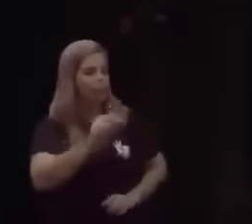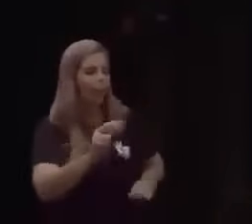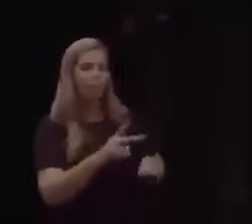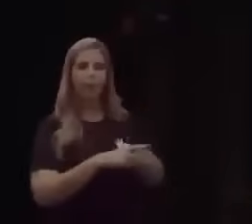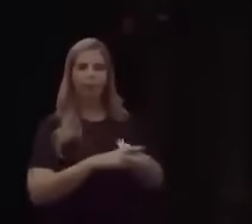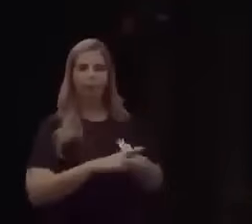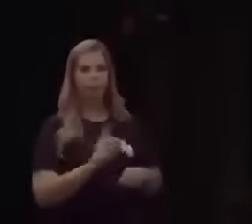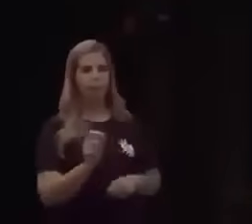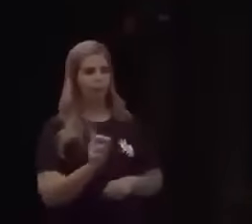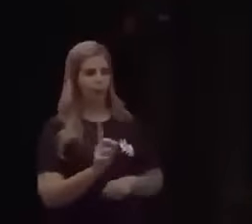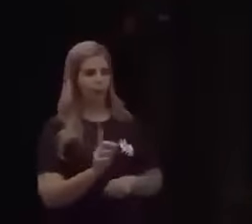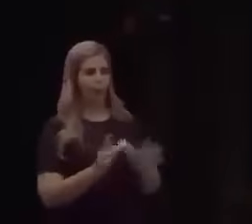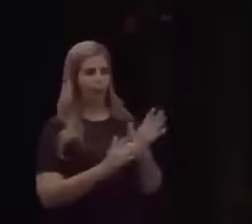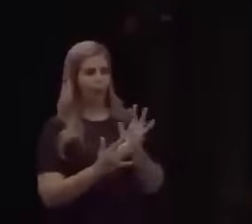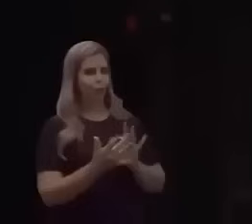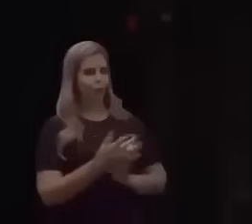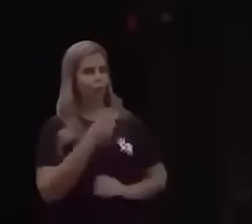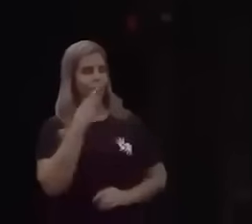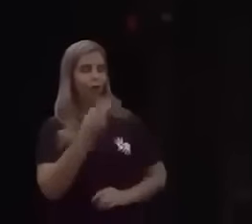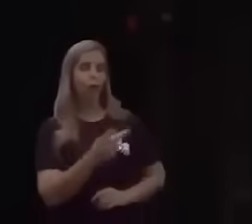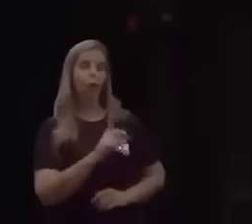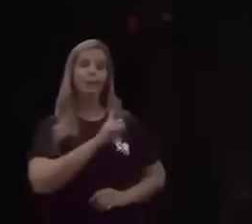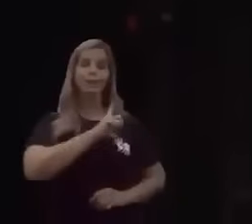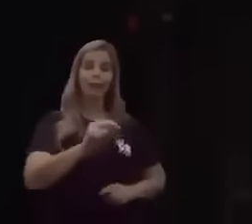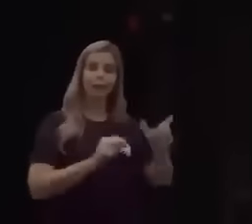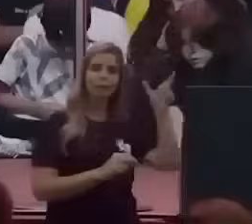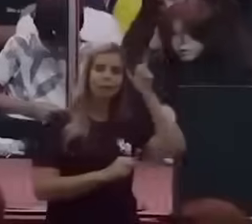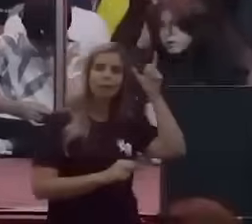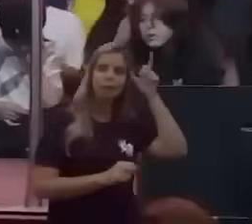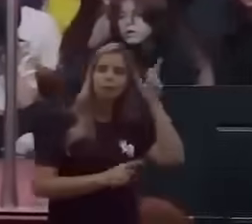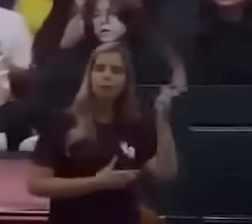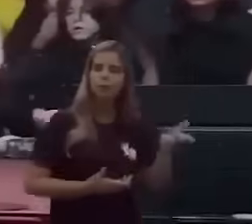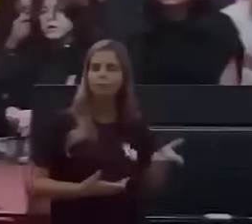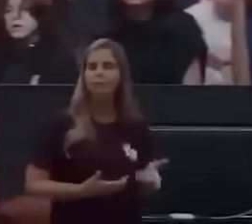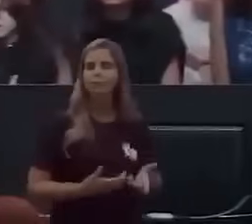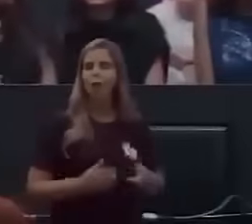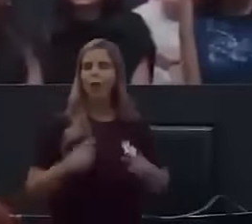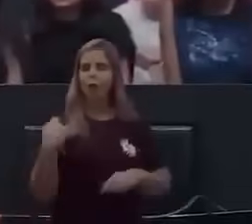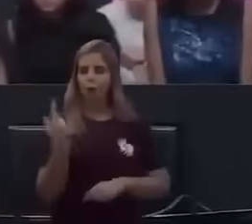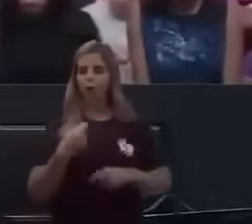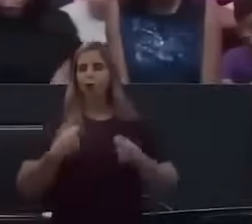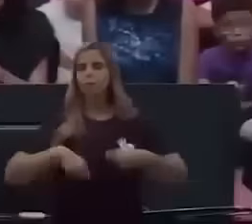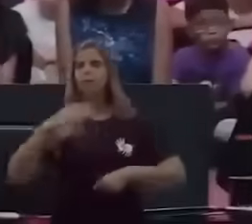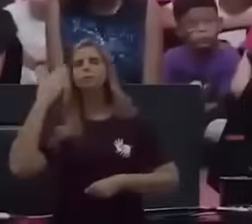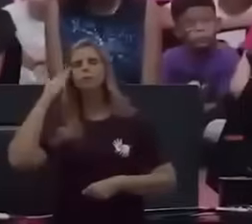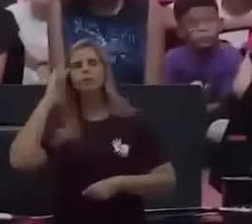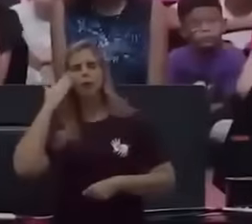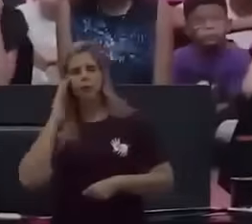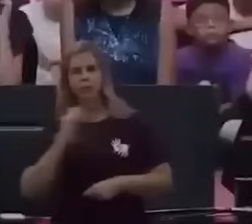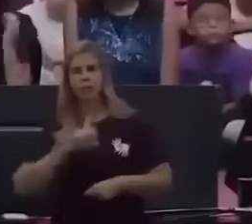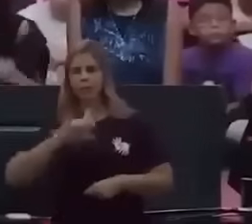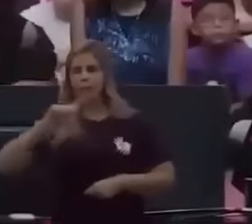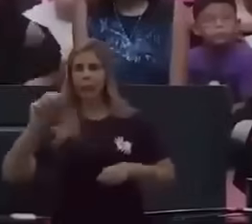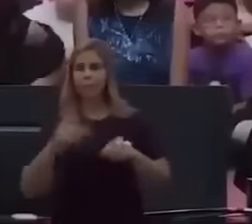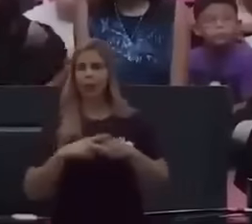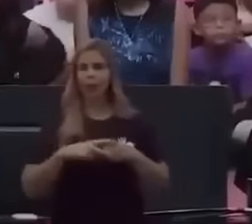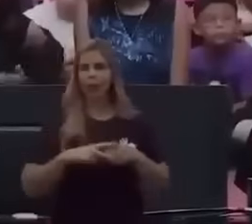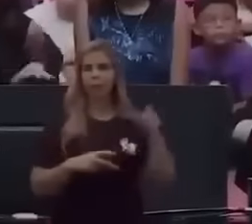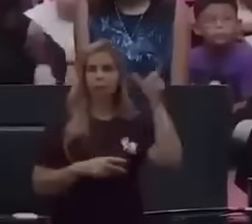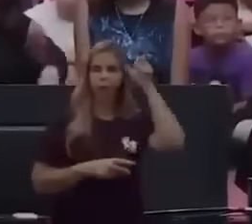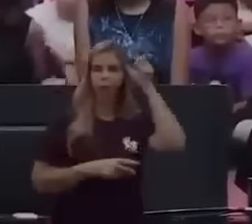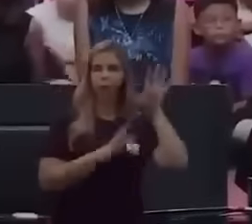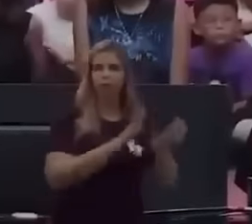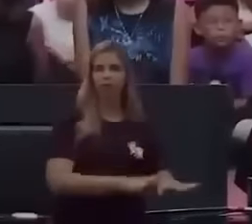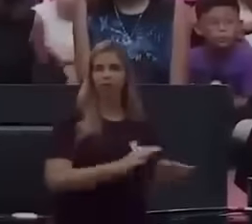Jesus está mandando Satanás arredar. Porque se nós não entendermos isso, a gente vai dizer assim, arreda Pedro, aí o Satanás fica.